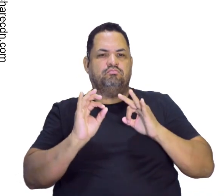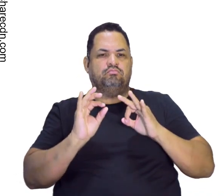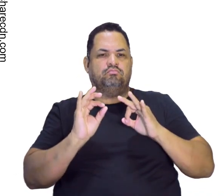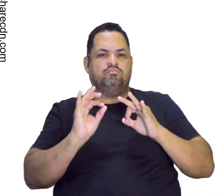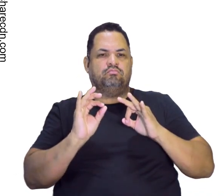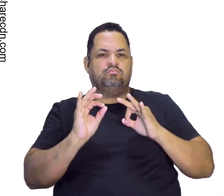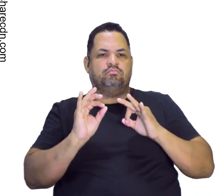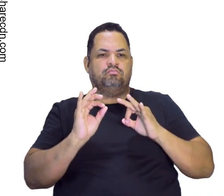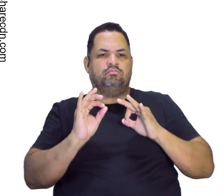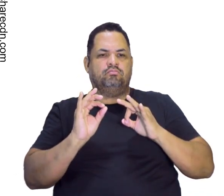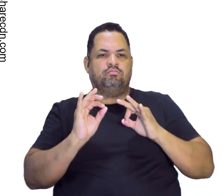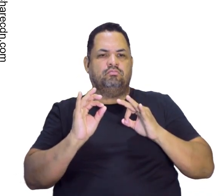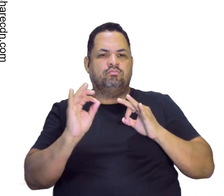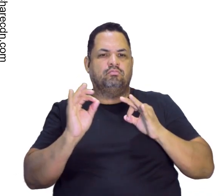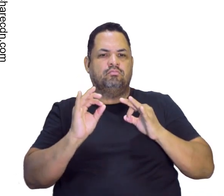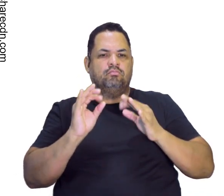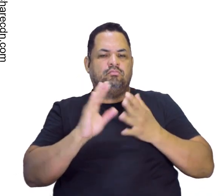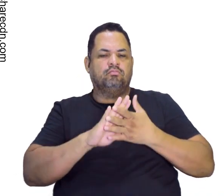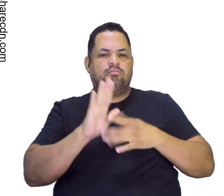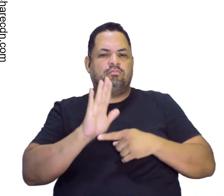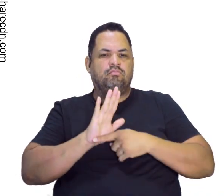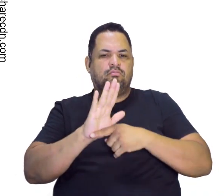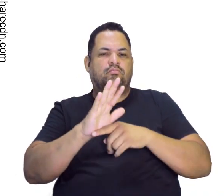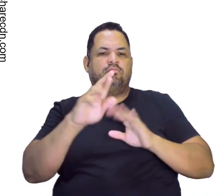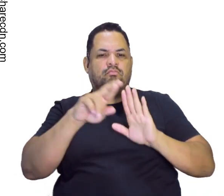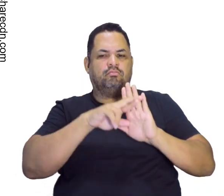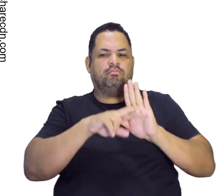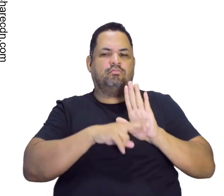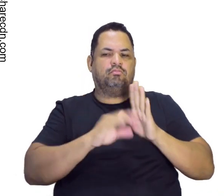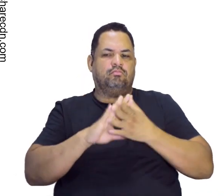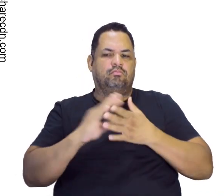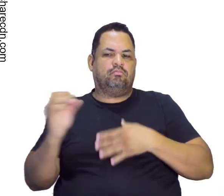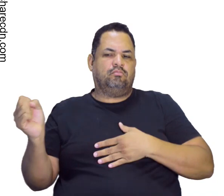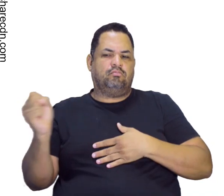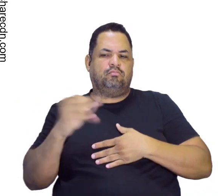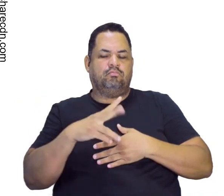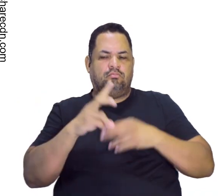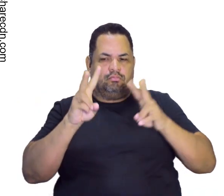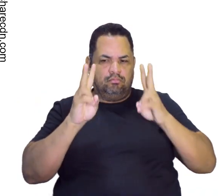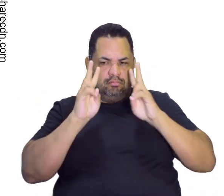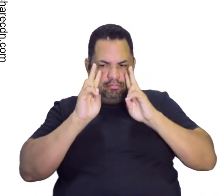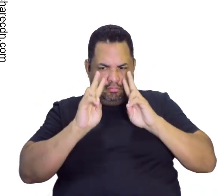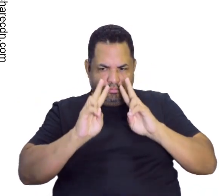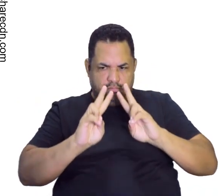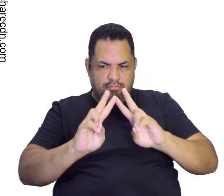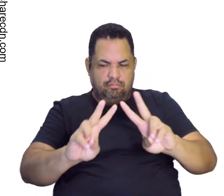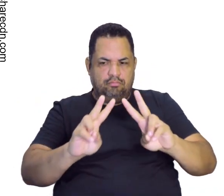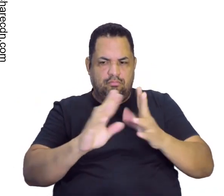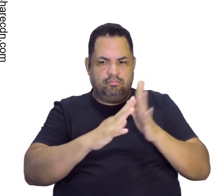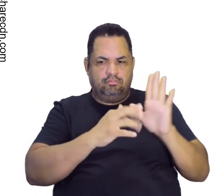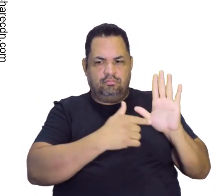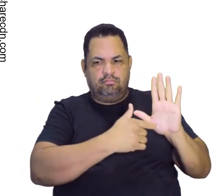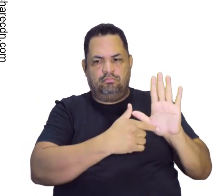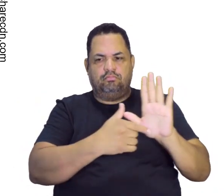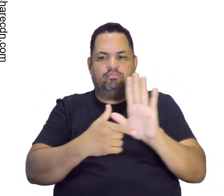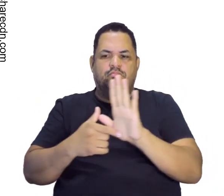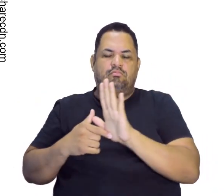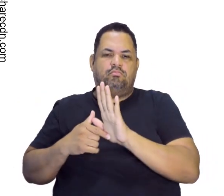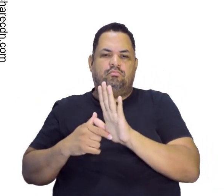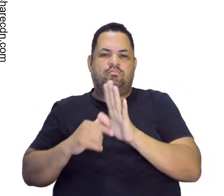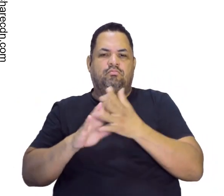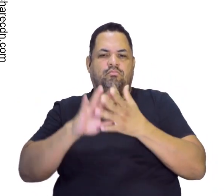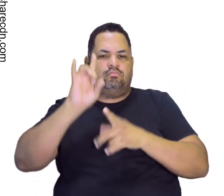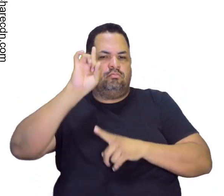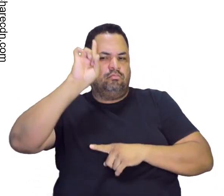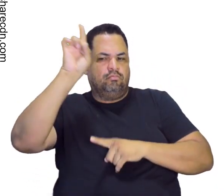a a eh de favorecer as regras né um novo tipo de olhar de demonstrar eh